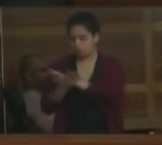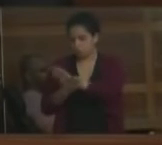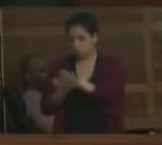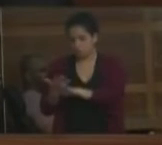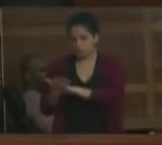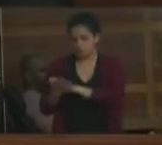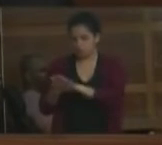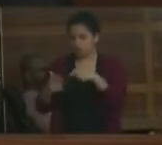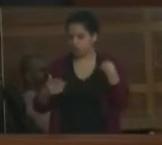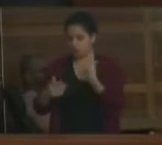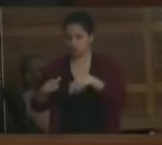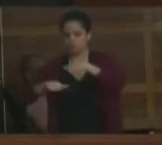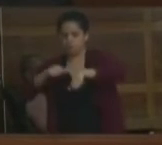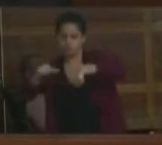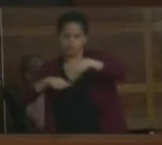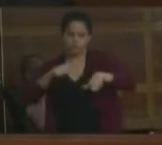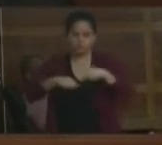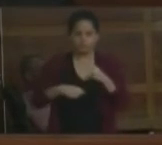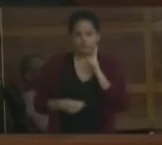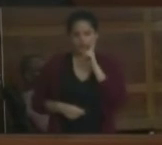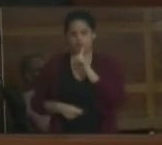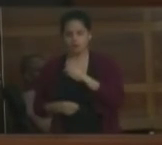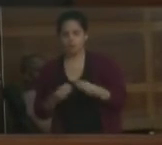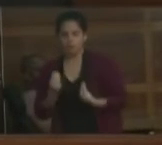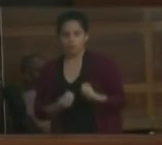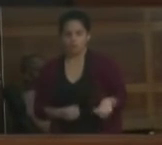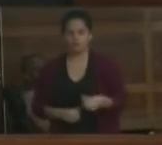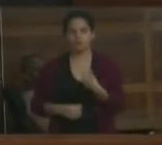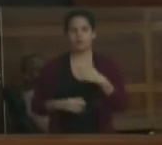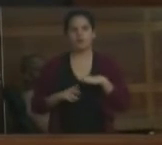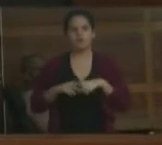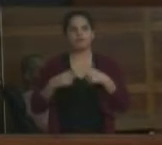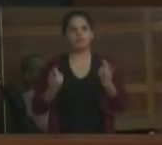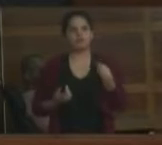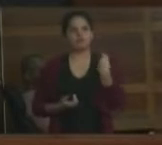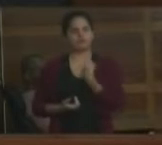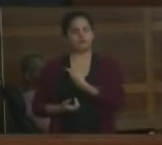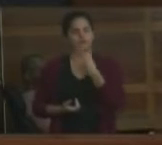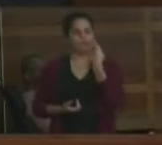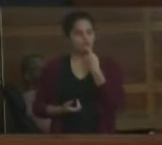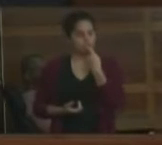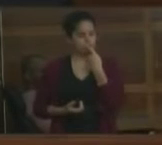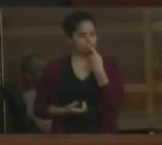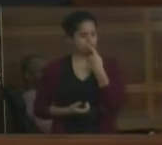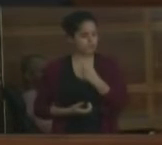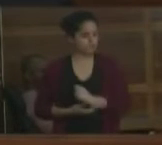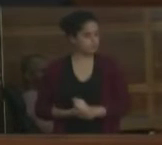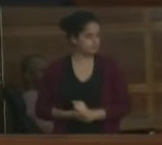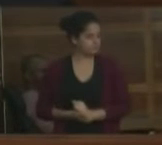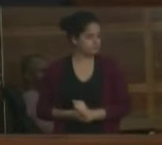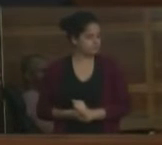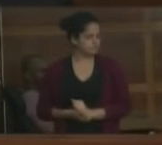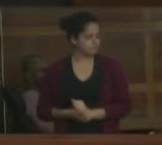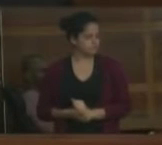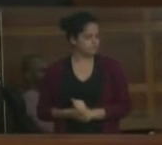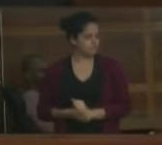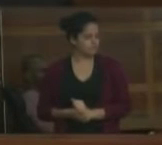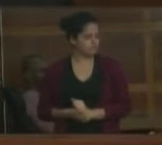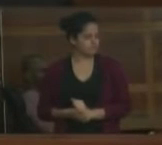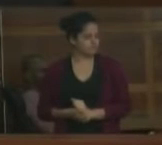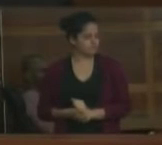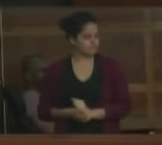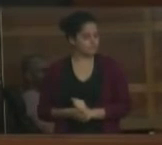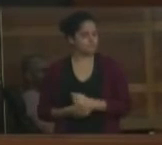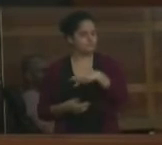achou mudando mudando até né chegar mas quando a gente fala aqui até com andreia que andré ponto o limite prudencial